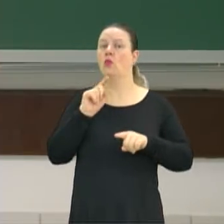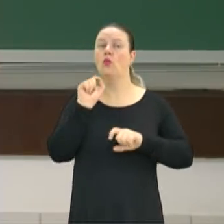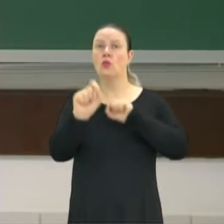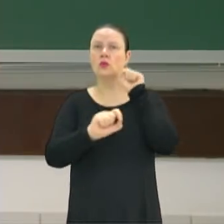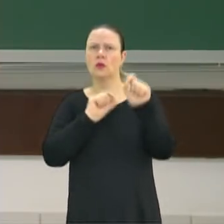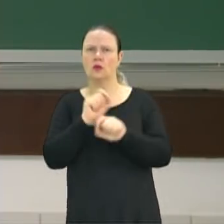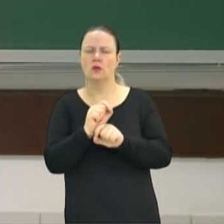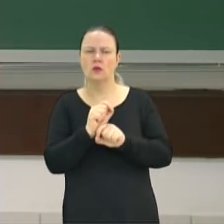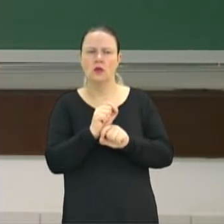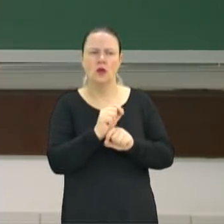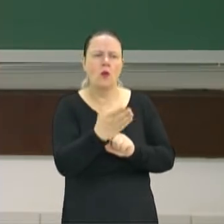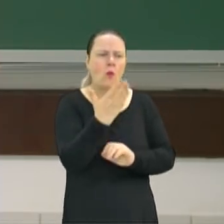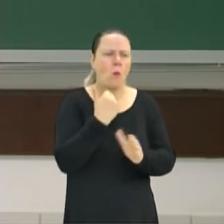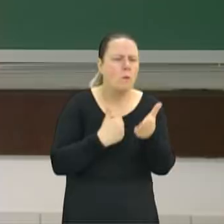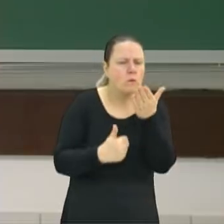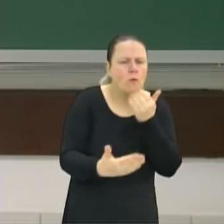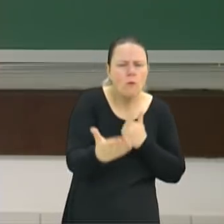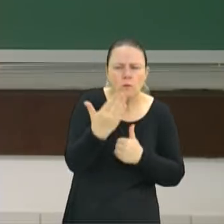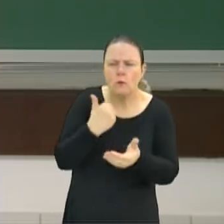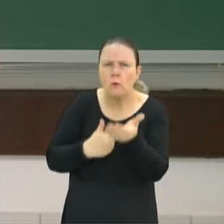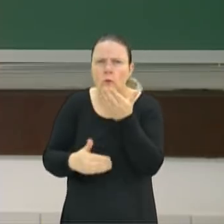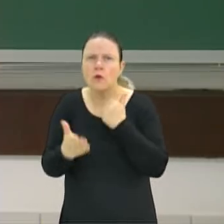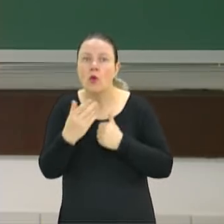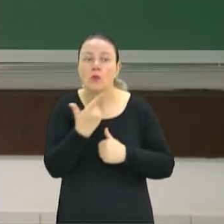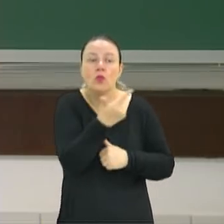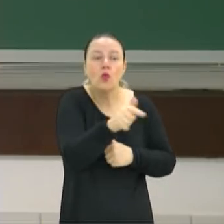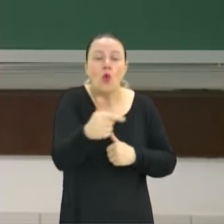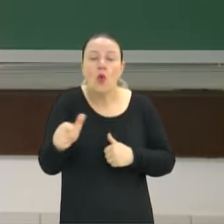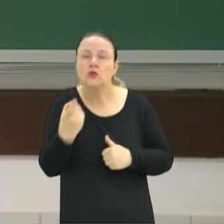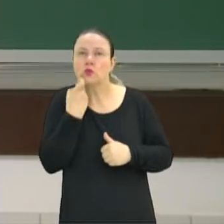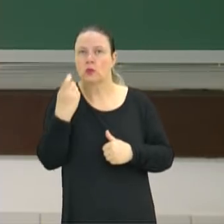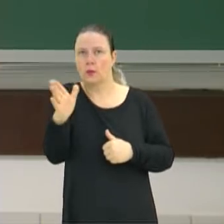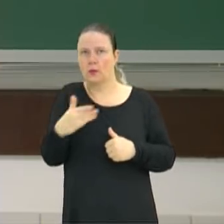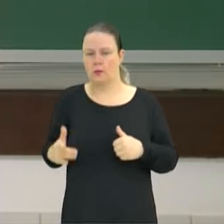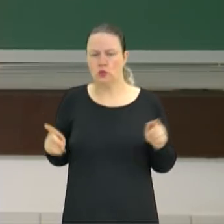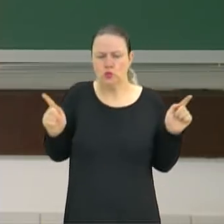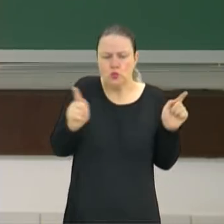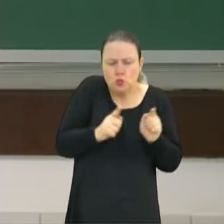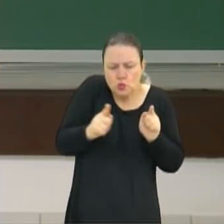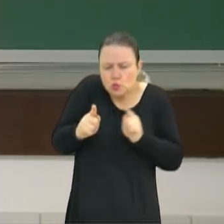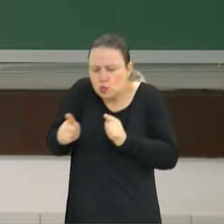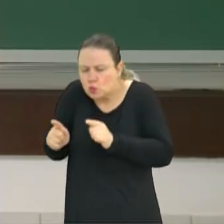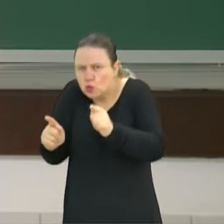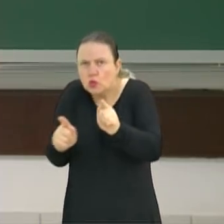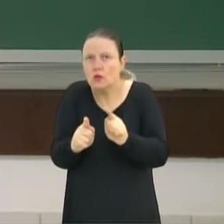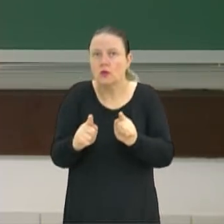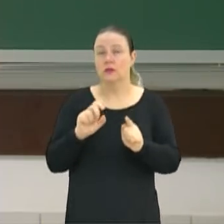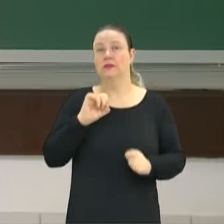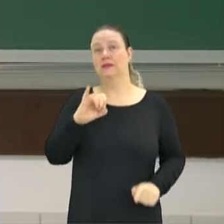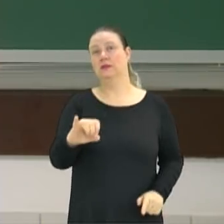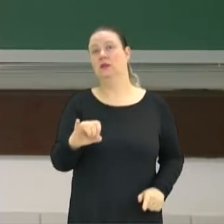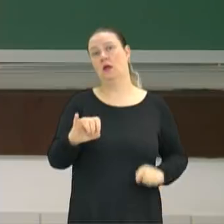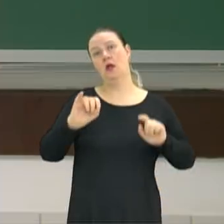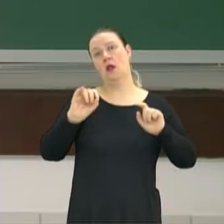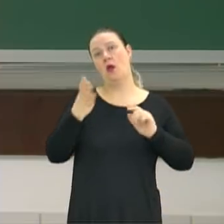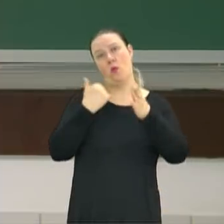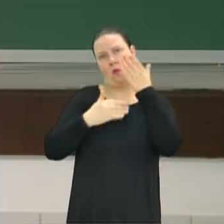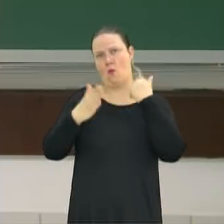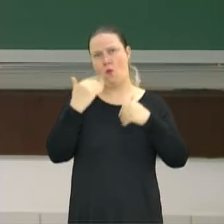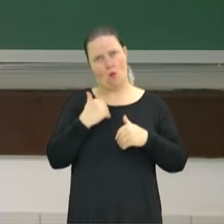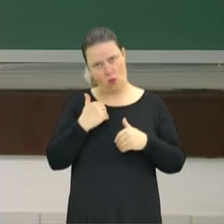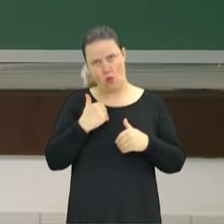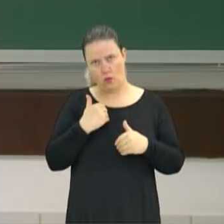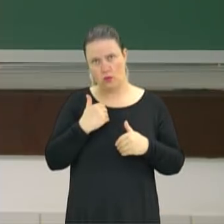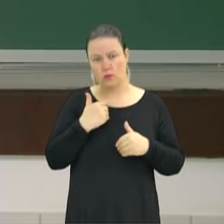vai acumulando mais mercúrio, que é um componente tóxico, no corpo dele. Então, se ela come os outros peixes, não quer dizer que não tenha